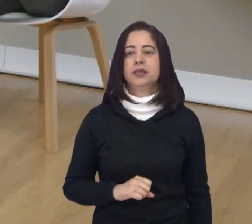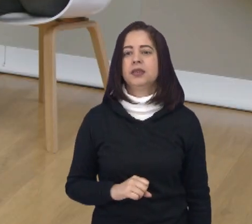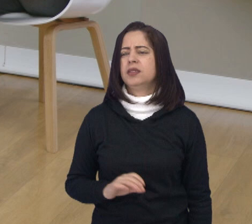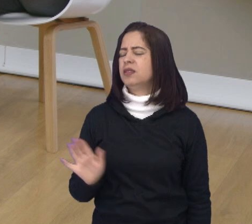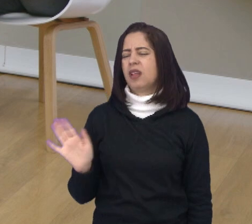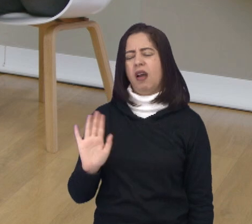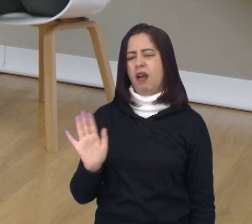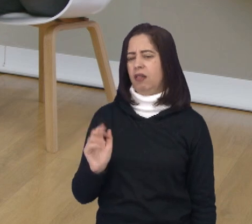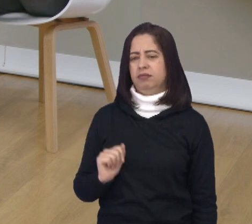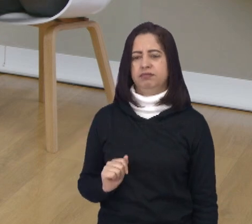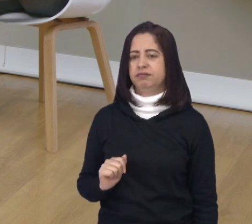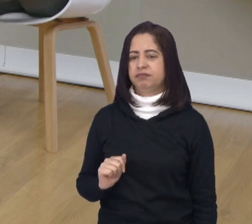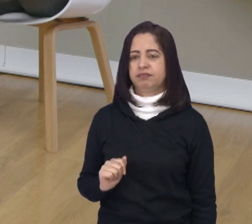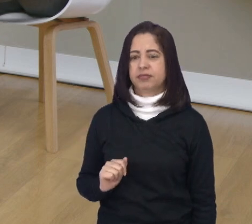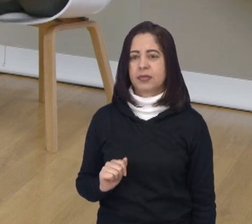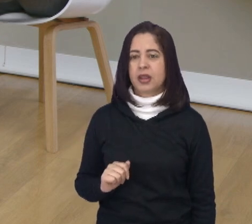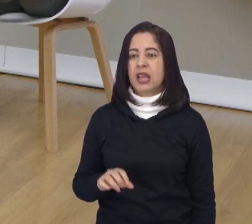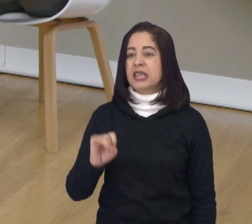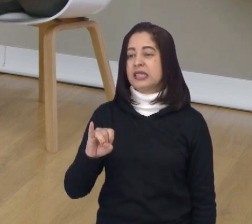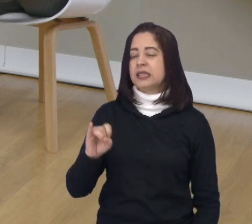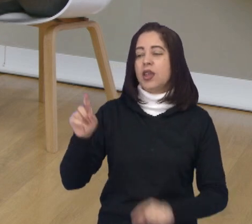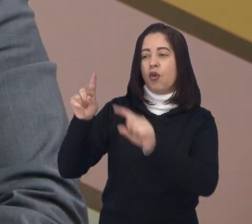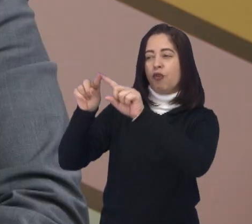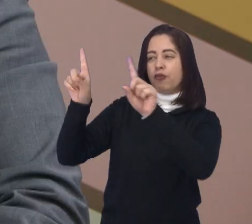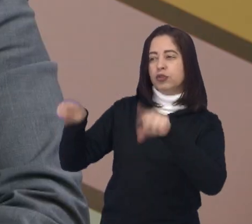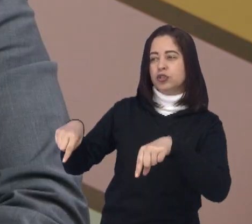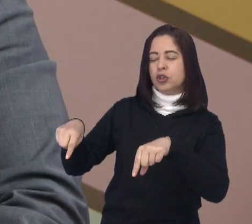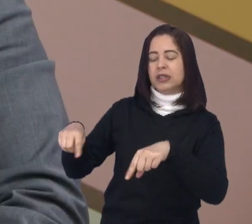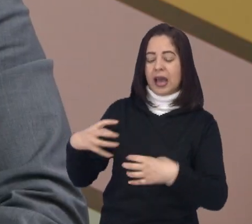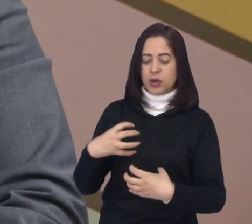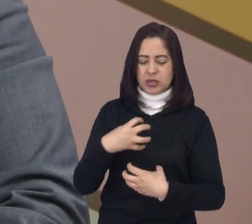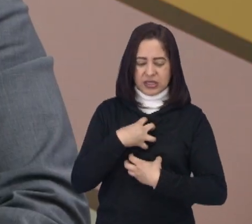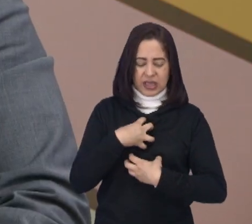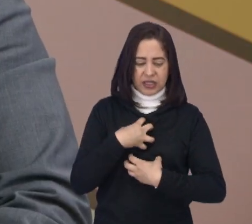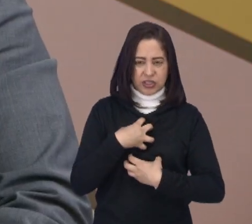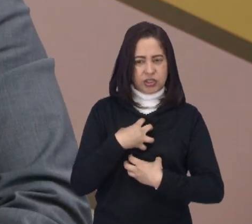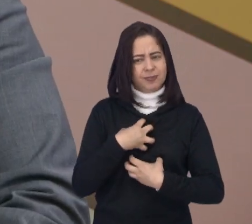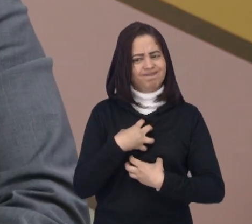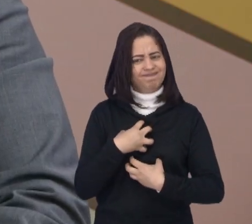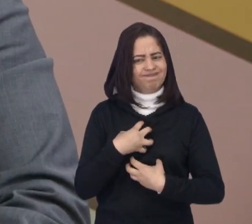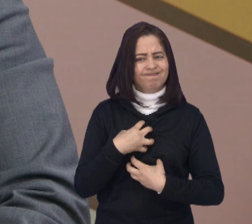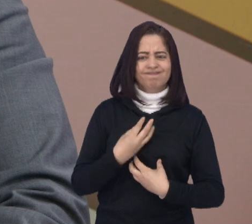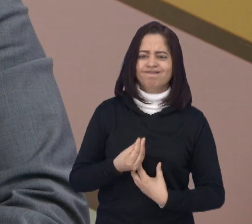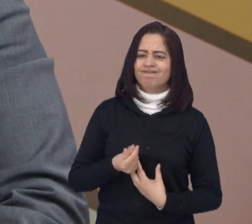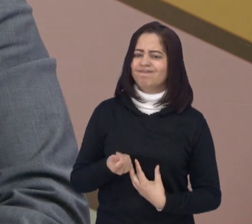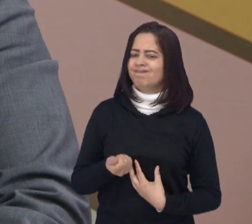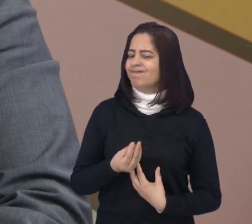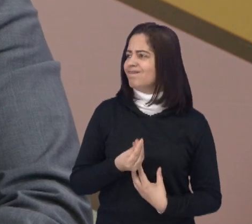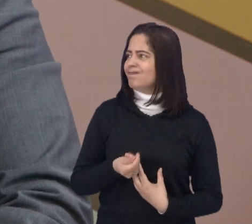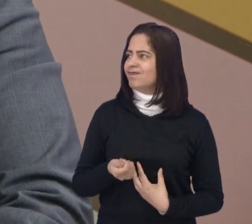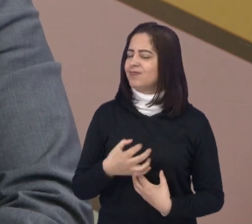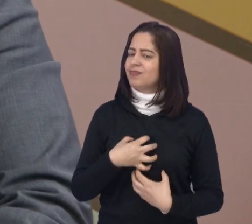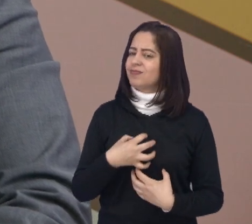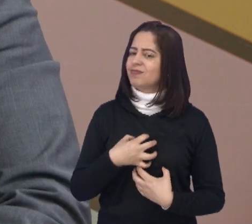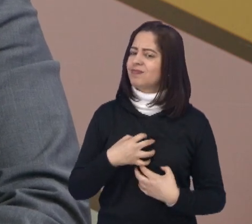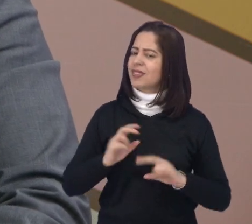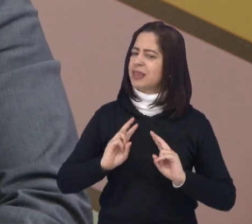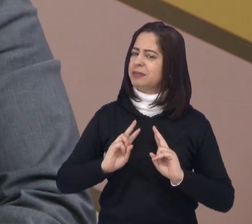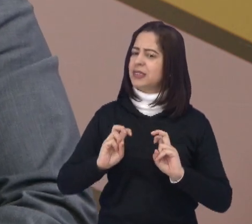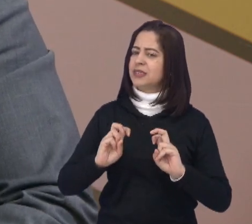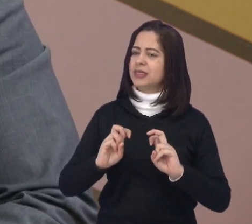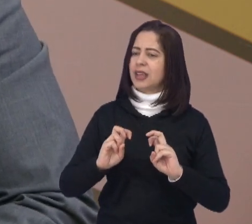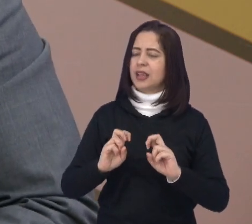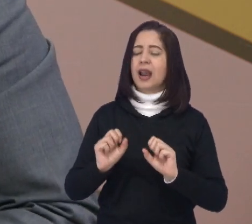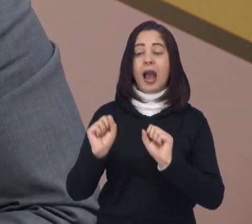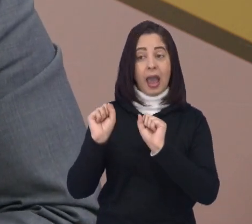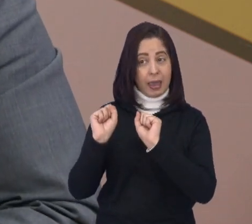de forma nenhuma, tá? Então, quando o colaborador começa a apresentar algum sintoma de alguma patologia, tá? Ele, obviamente, pode procurar o